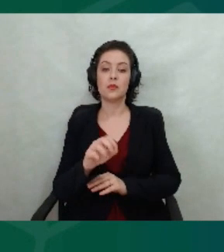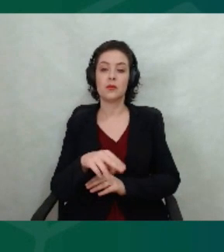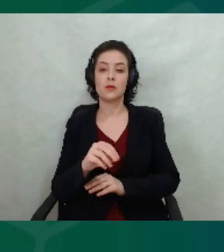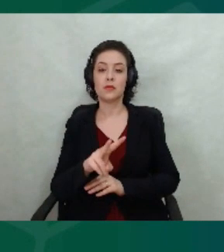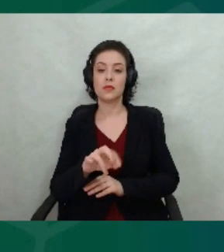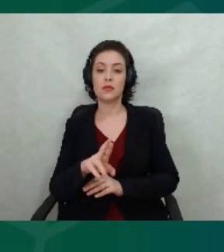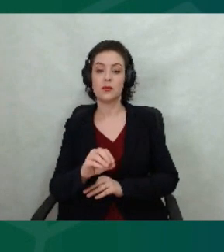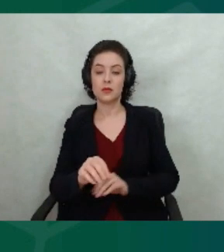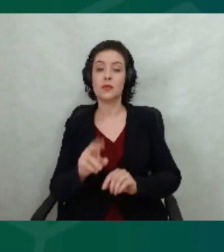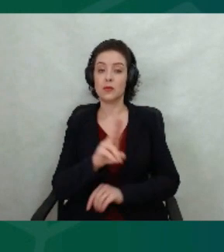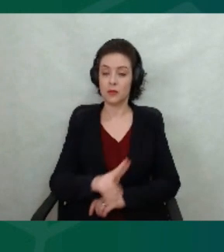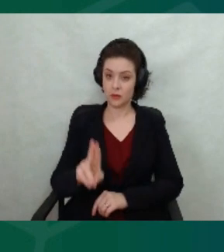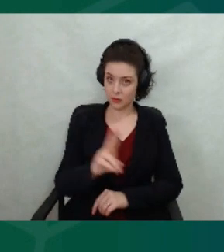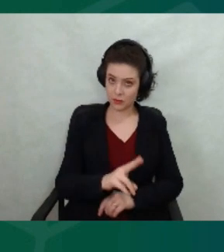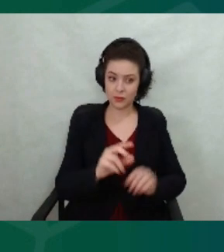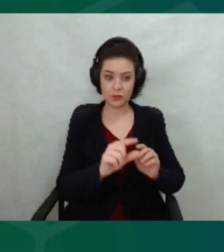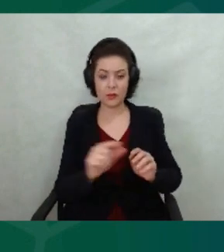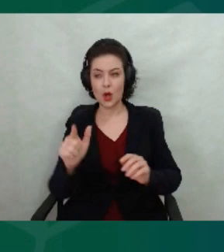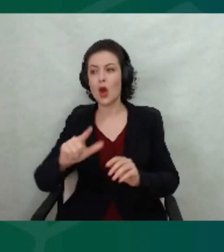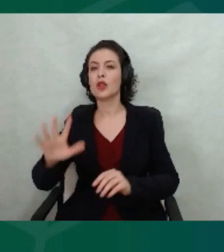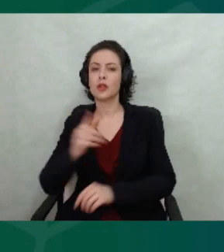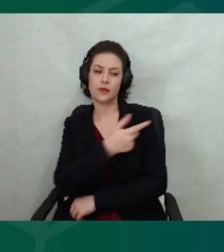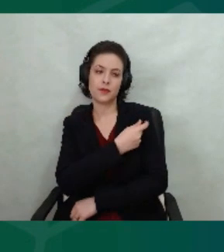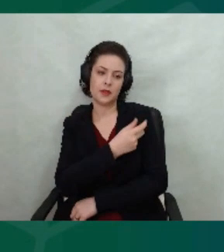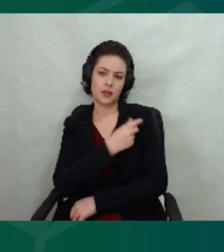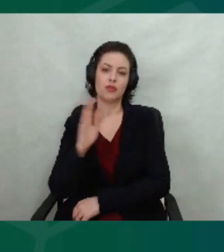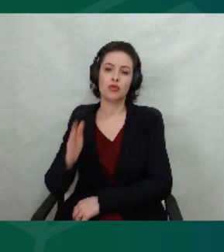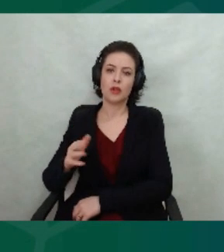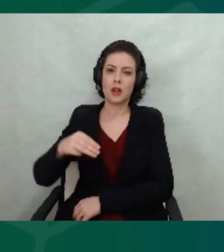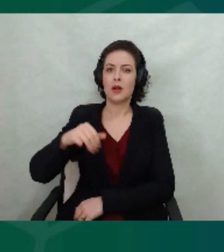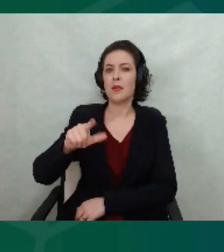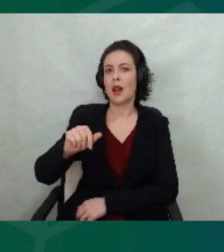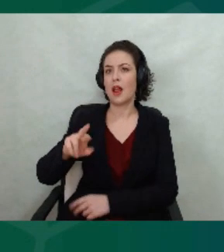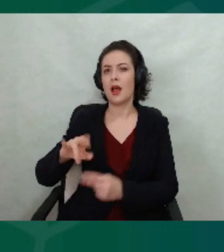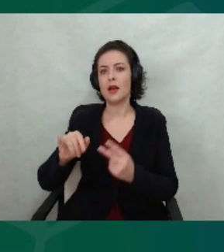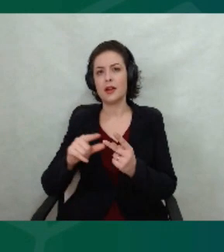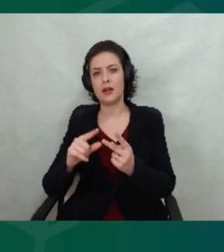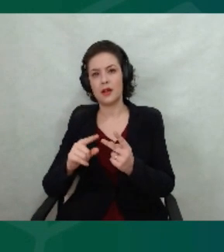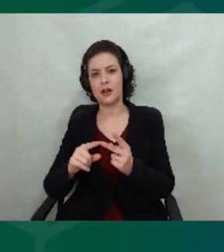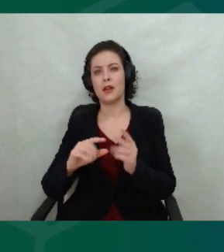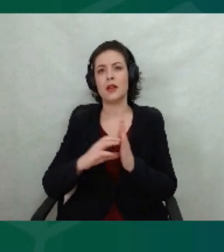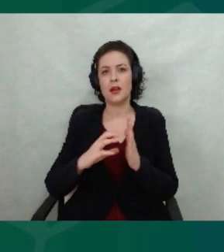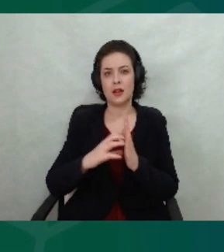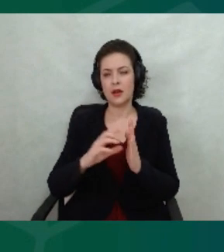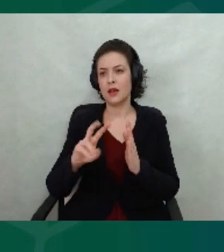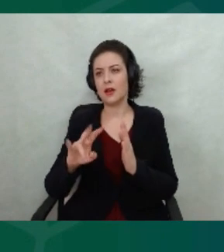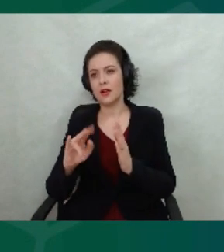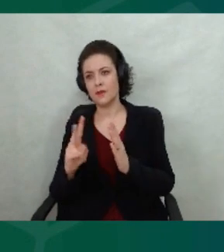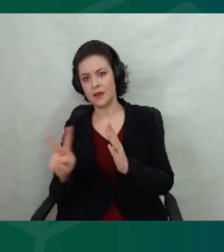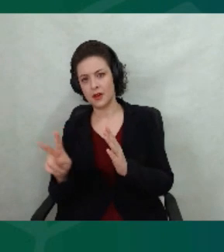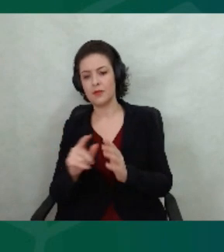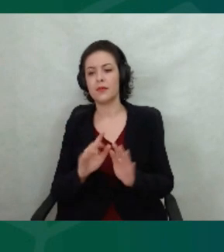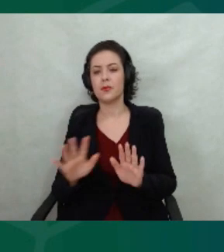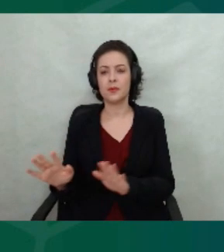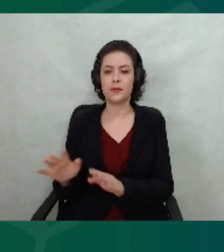vetores para outras vacinas, para malária, HIV, etc. Né? E como a infecção por adenovírus